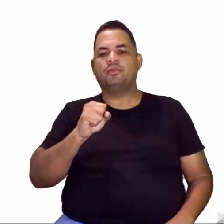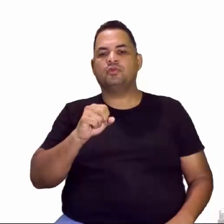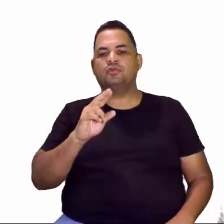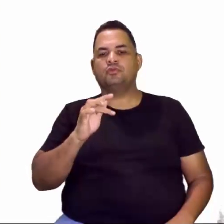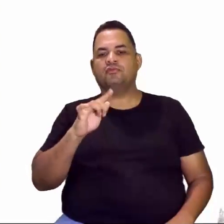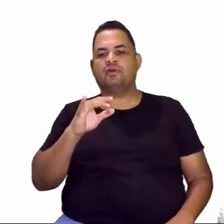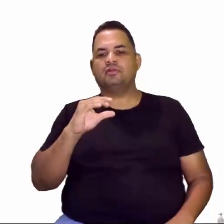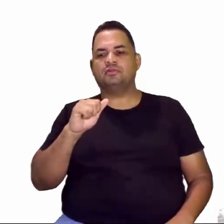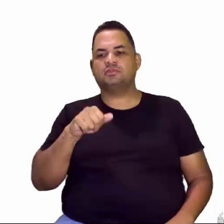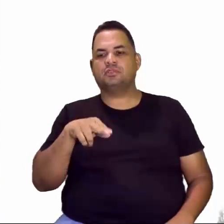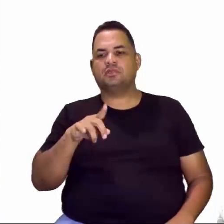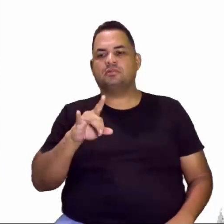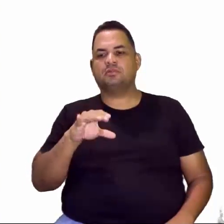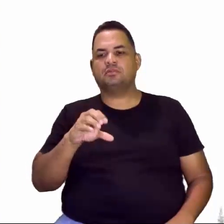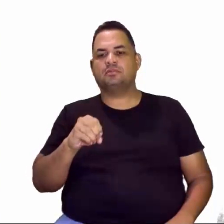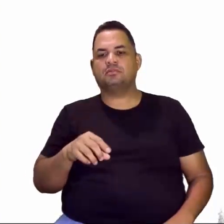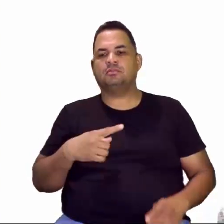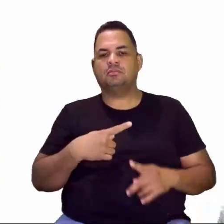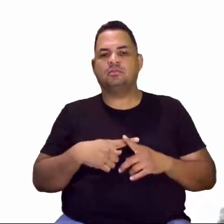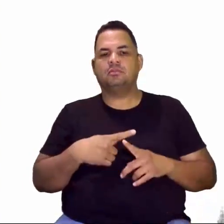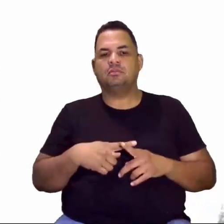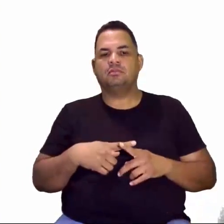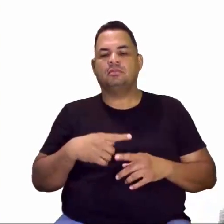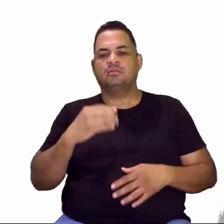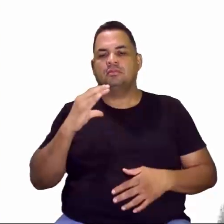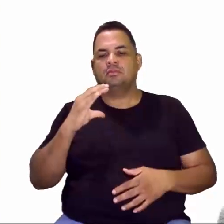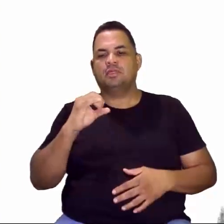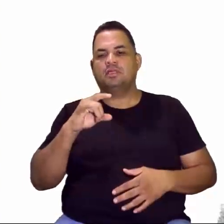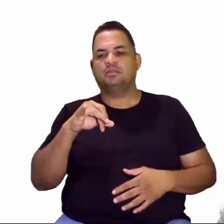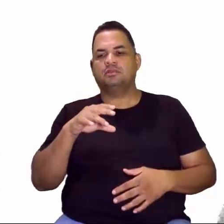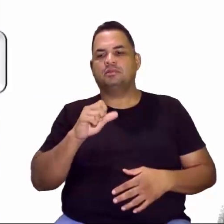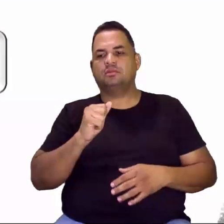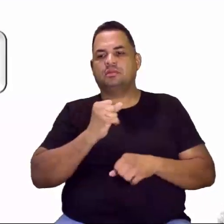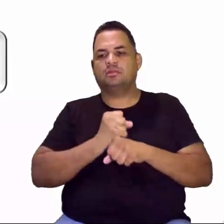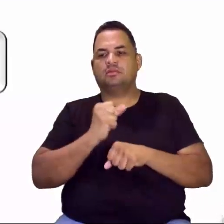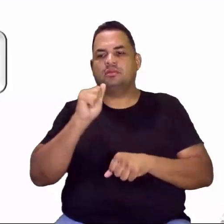de alumínio, porque o cátion aí é o alumínio.